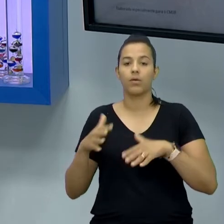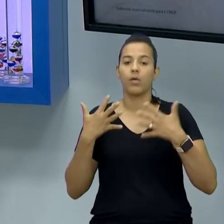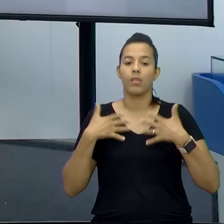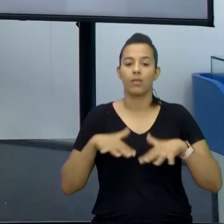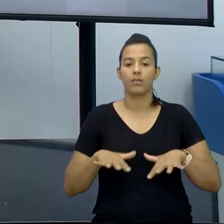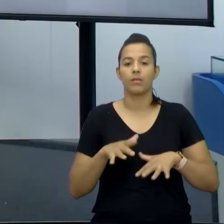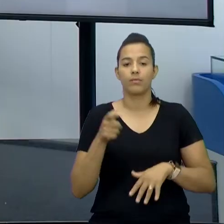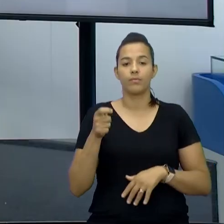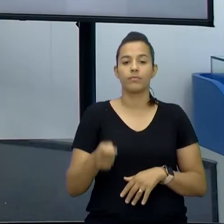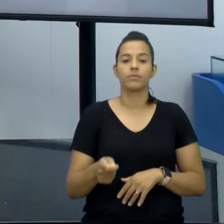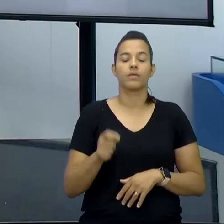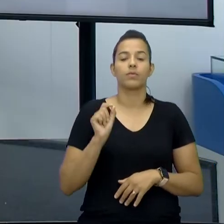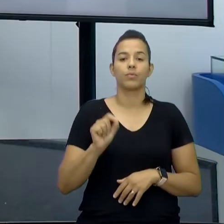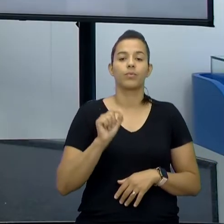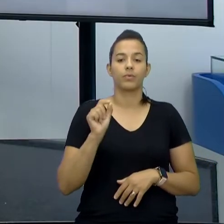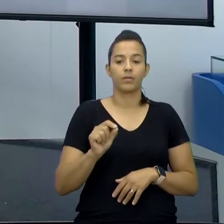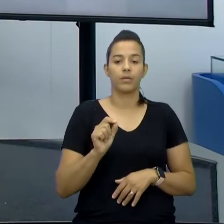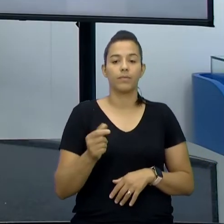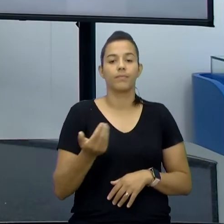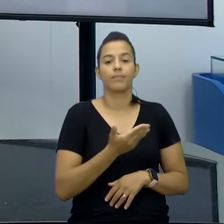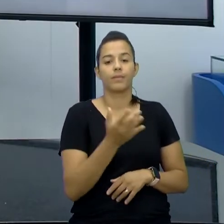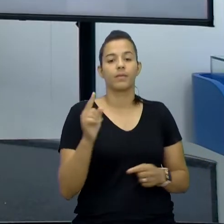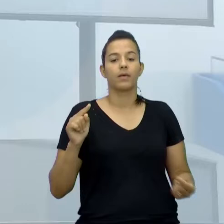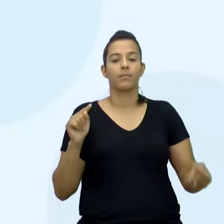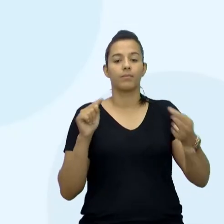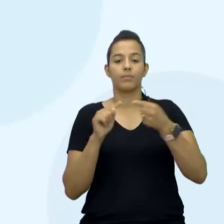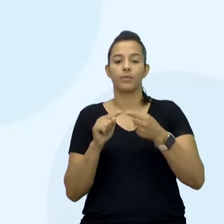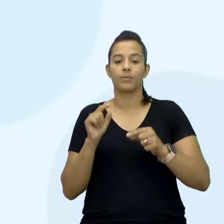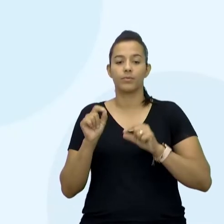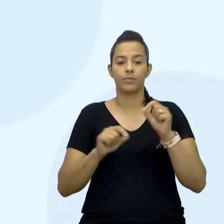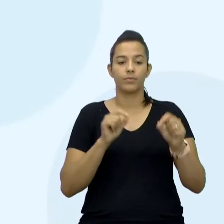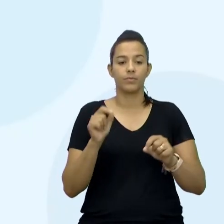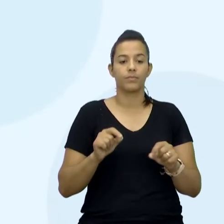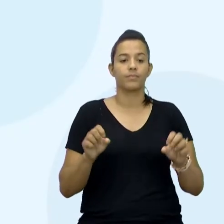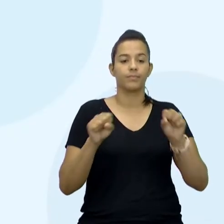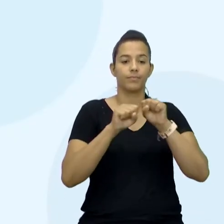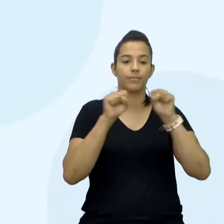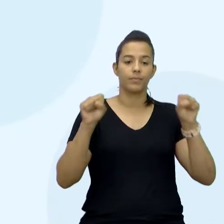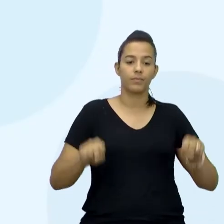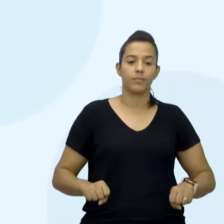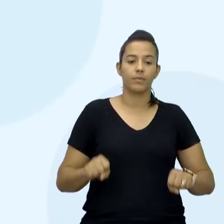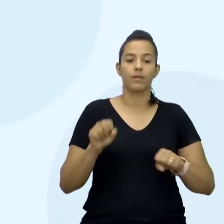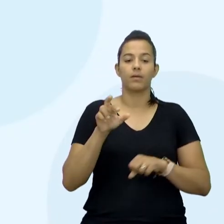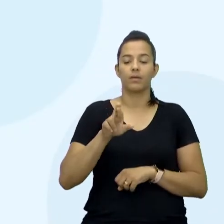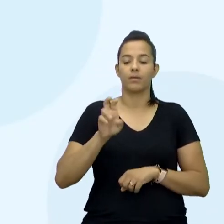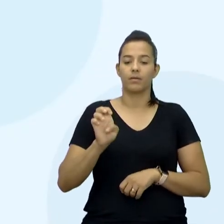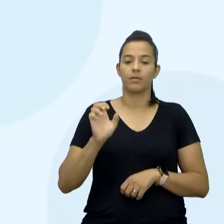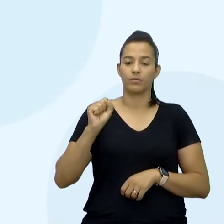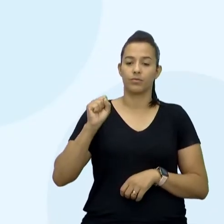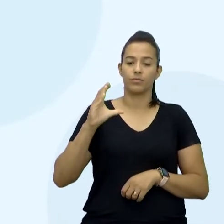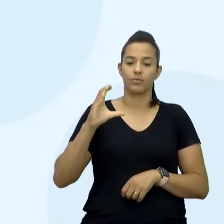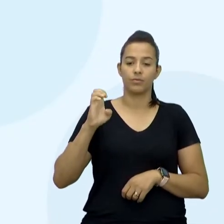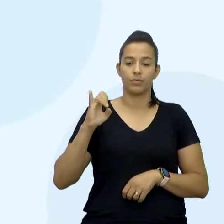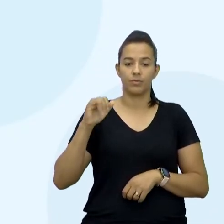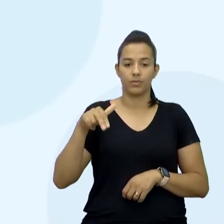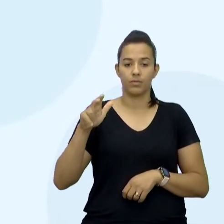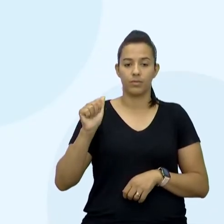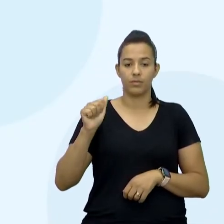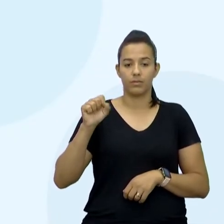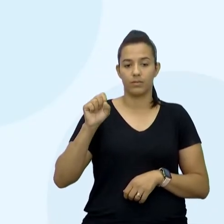oscilação forçada, que também tem a ver, Gibalina, com o sistema de ressonância. O